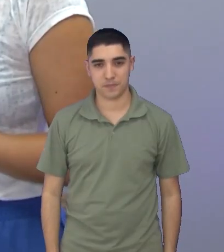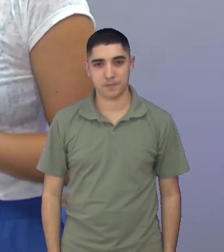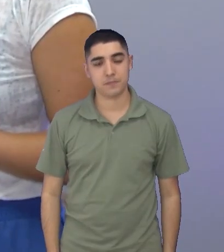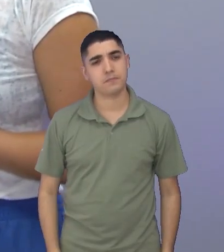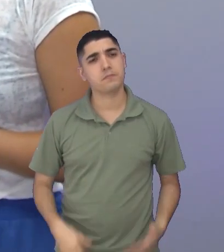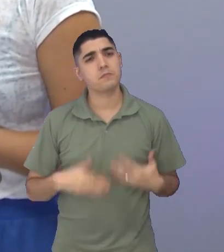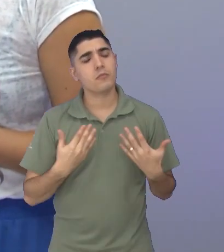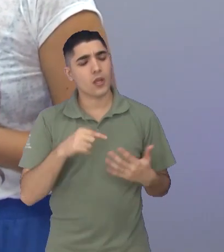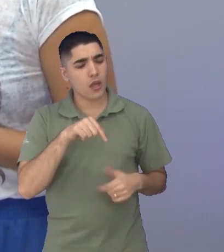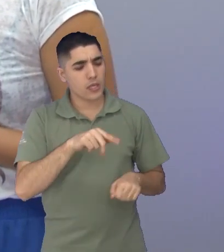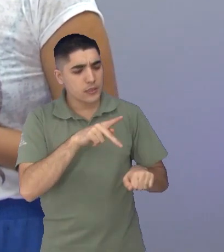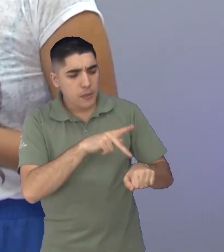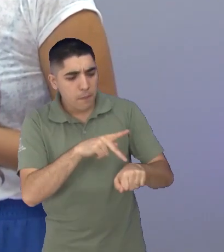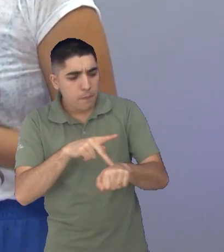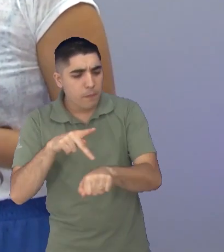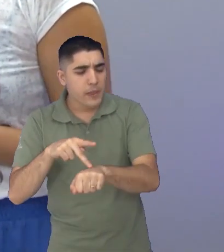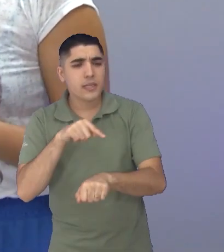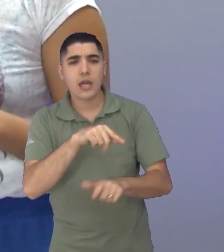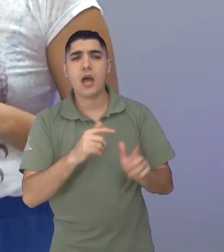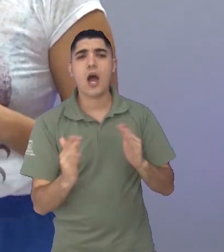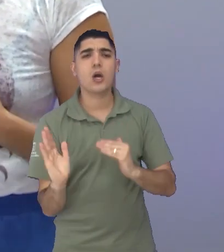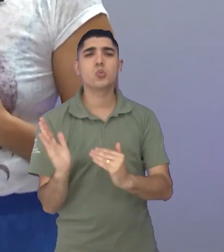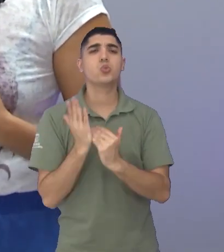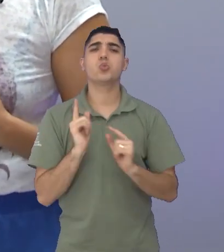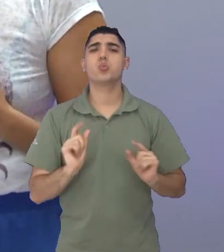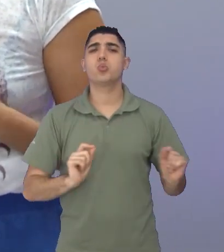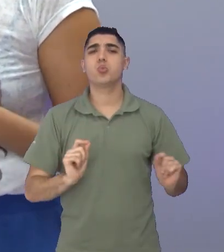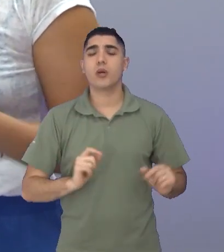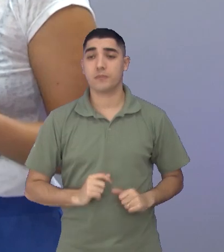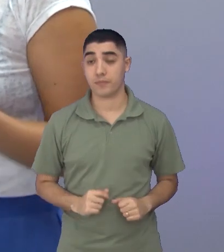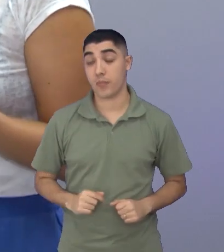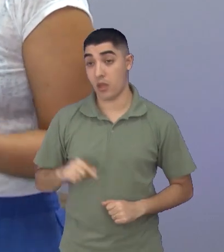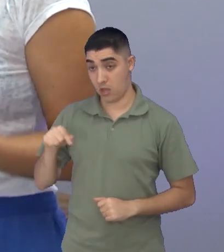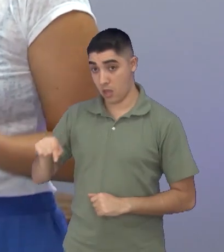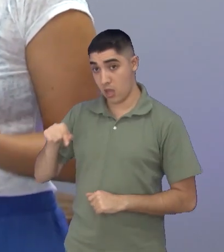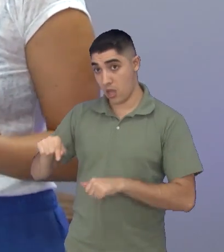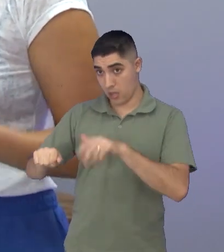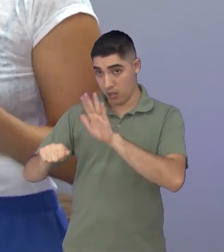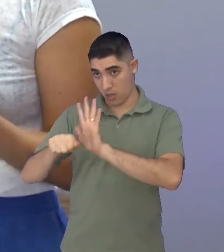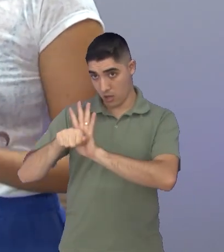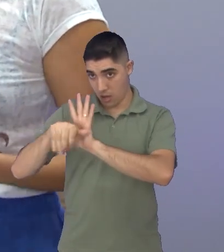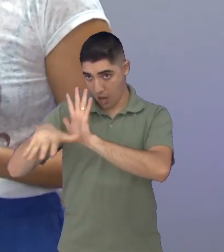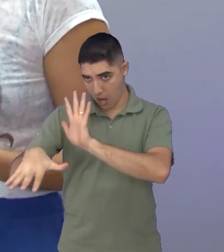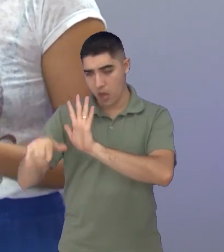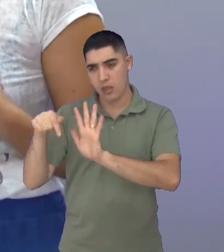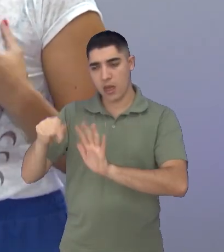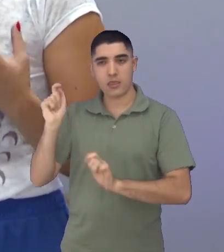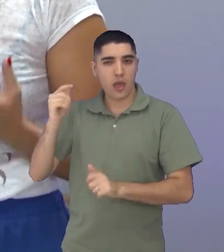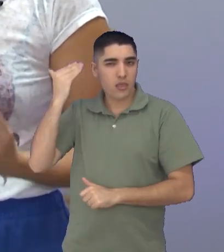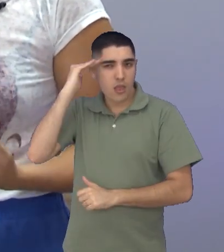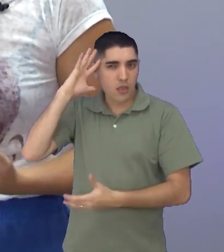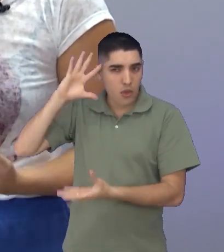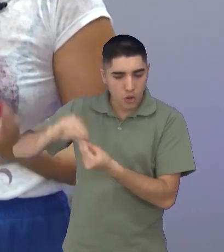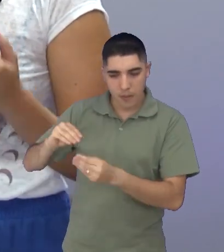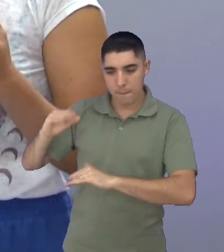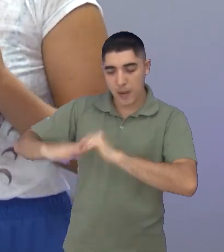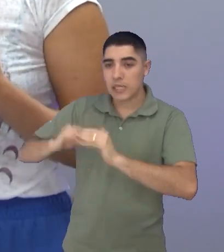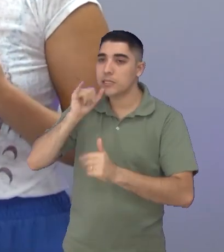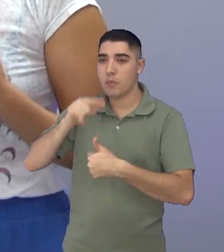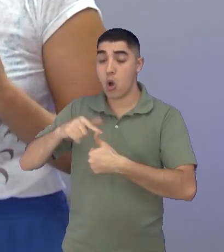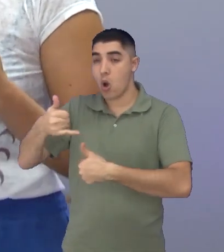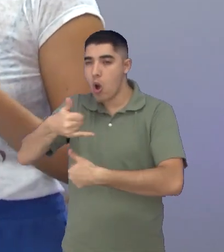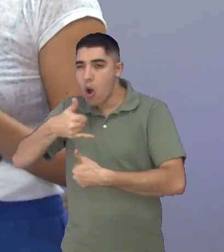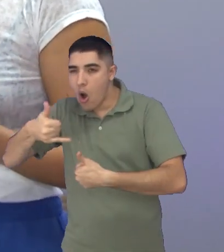Trabalha com o que? Essas pedras, elas auxiliam em quê? Então, dentro do reiki, você pode associar algumas práticas, como óleos